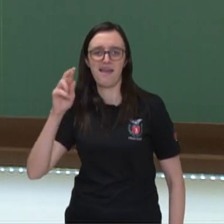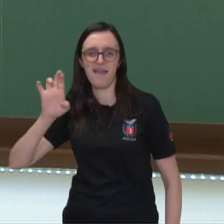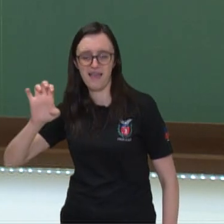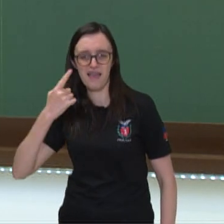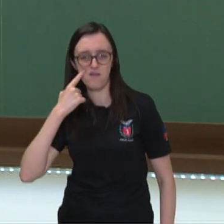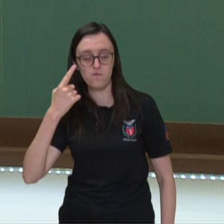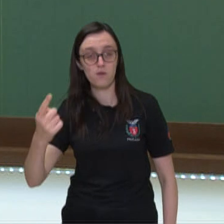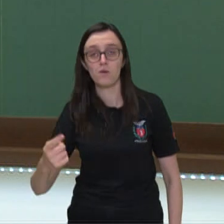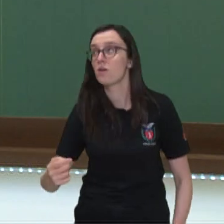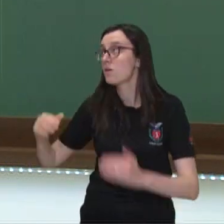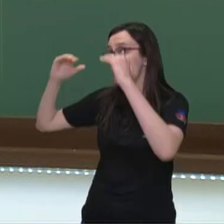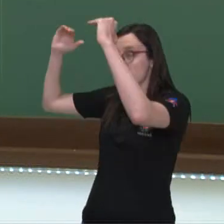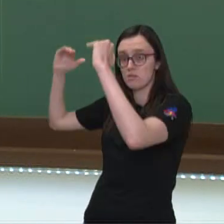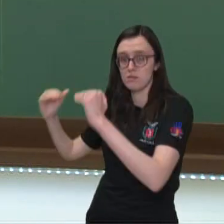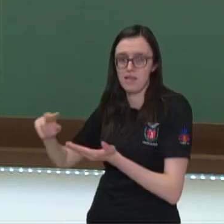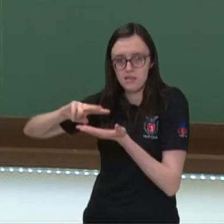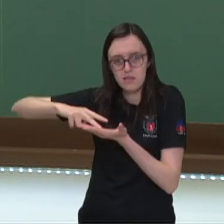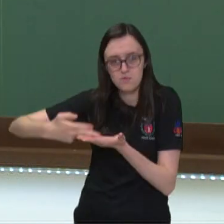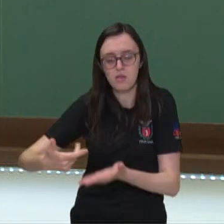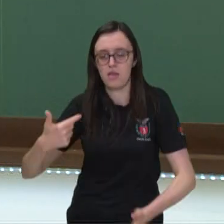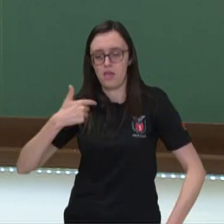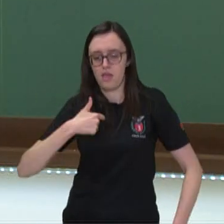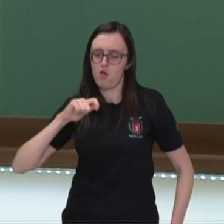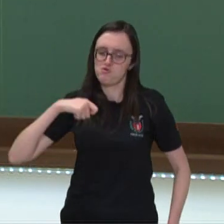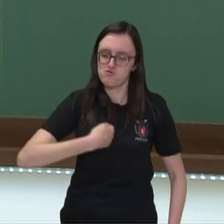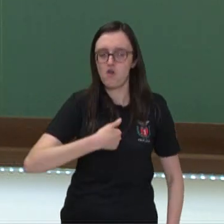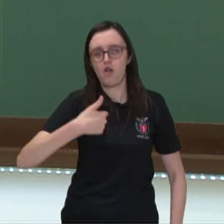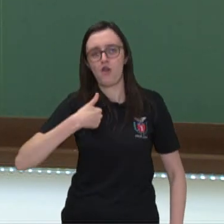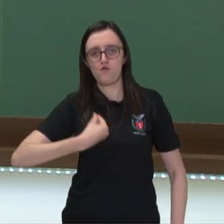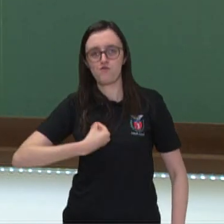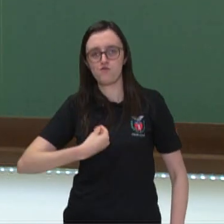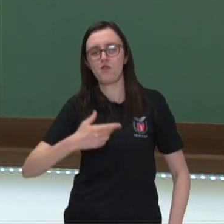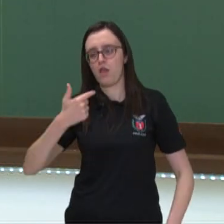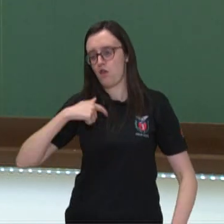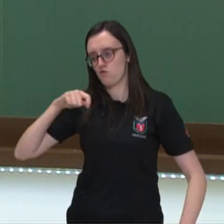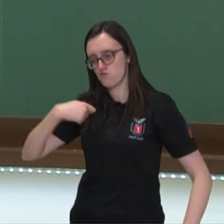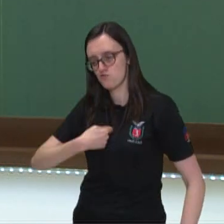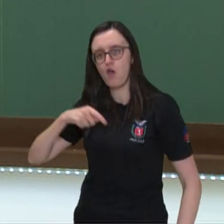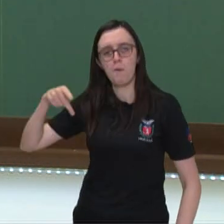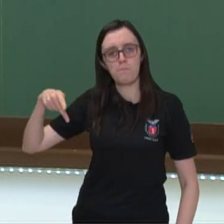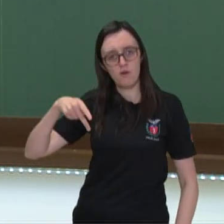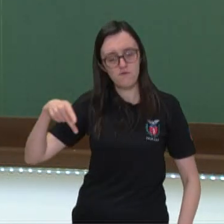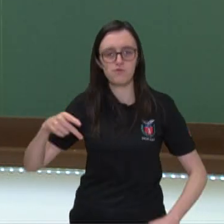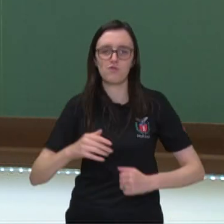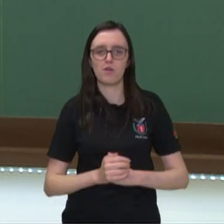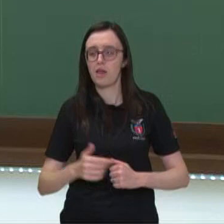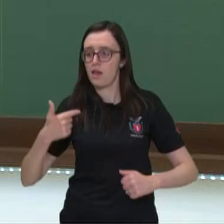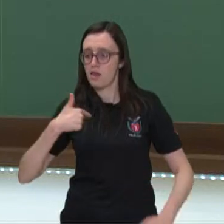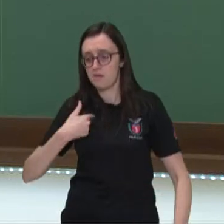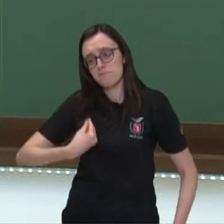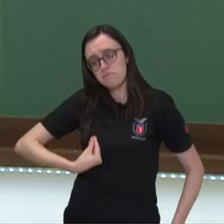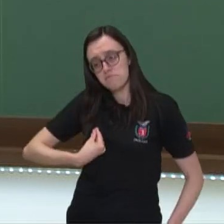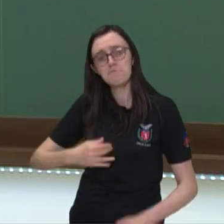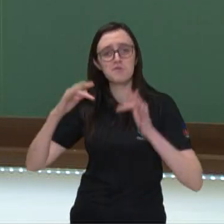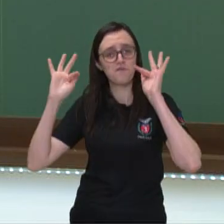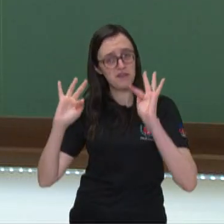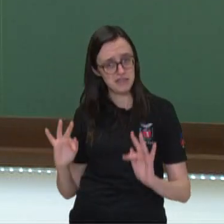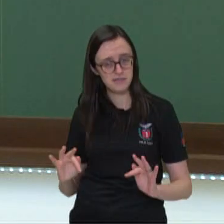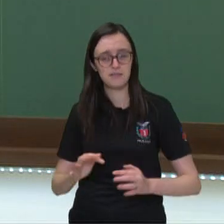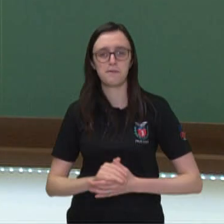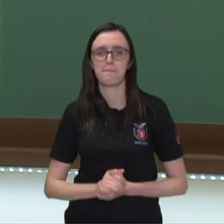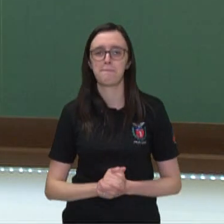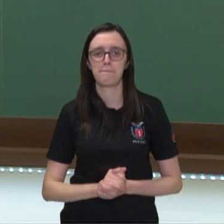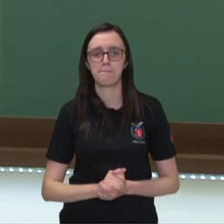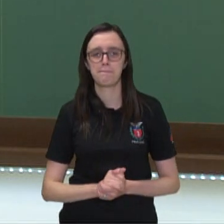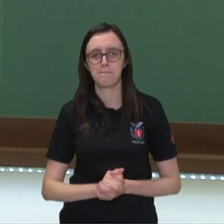am, eu sou, eu estou. I am a teacher. Eu sou professora. I am happy. Eu estou